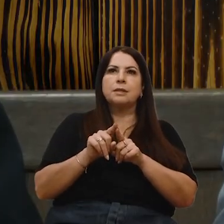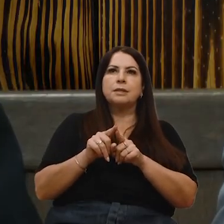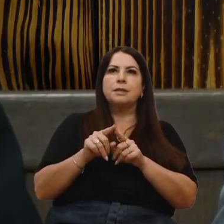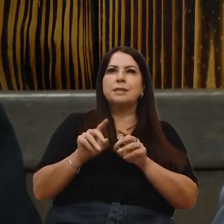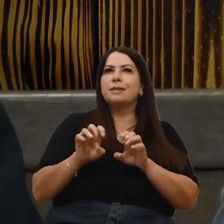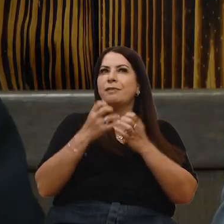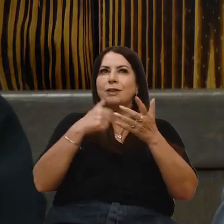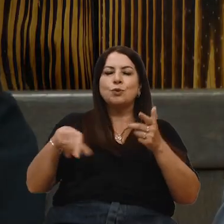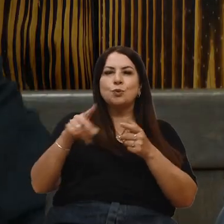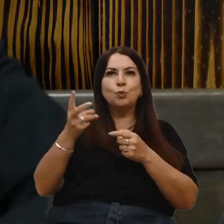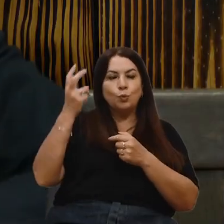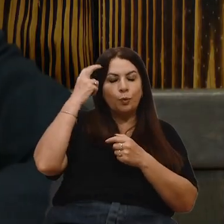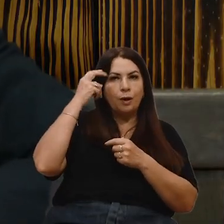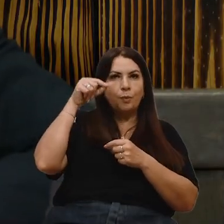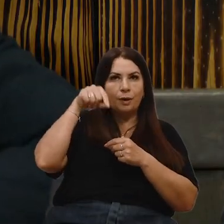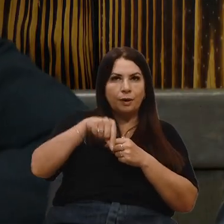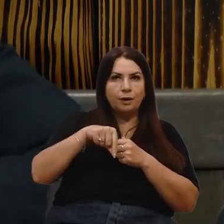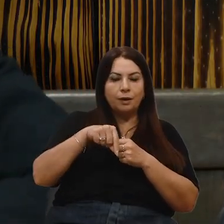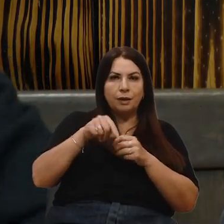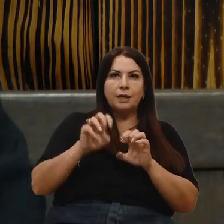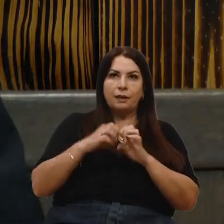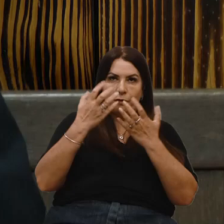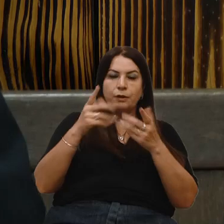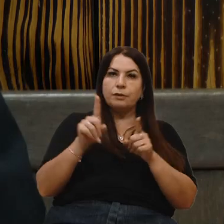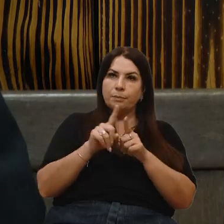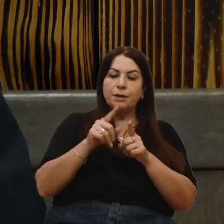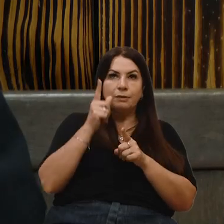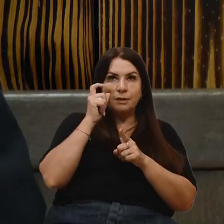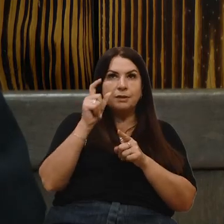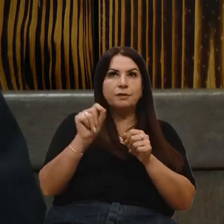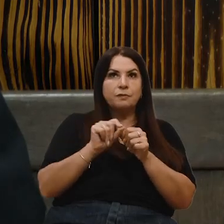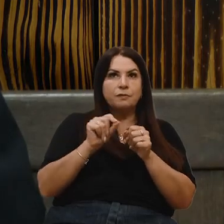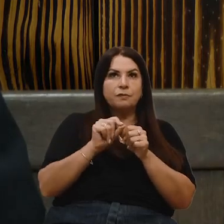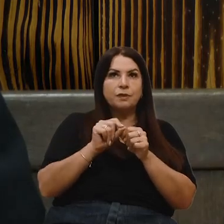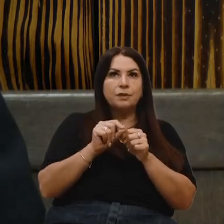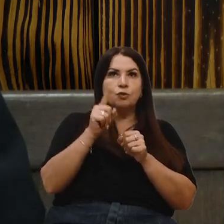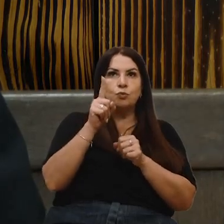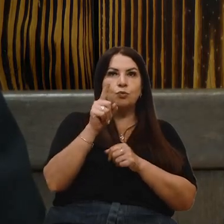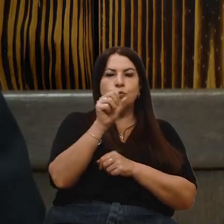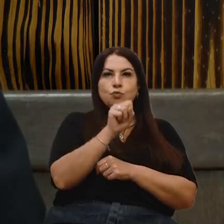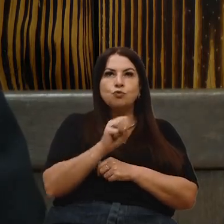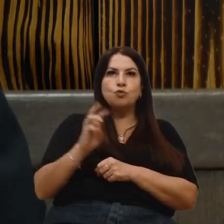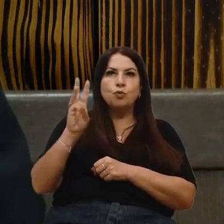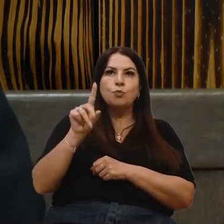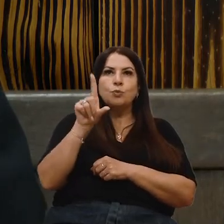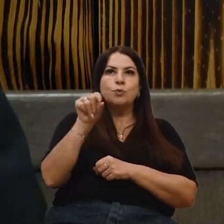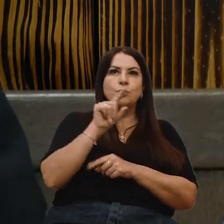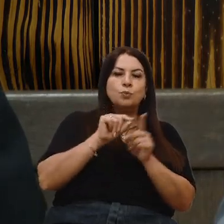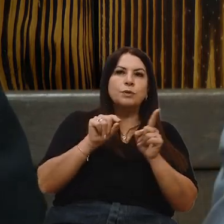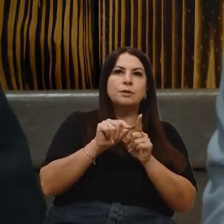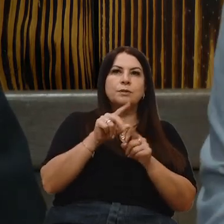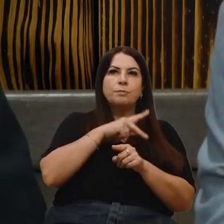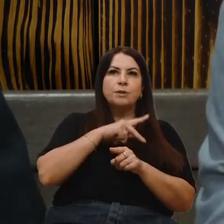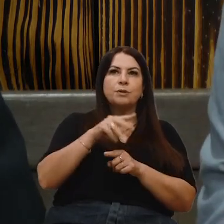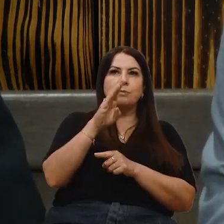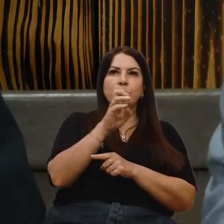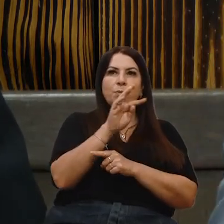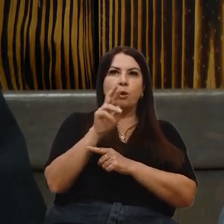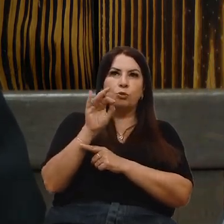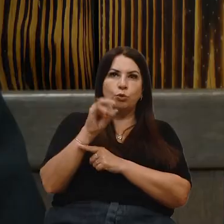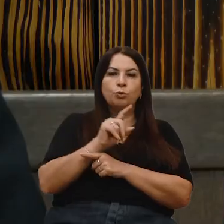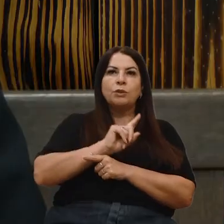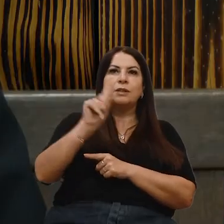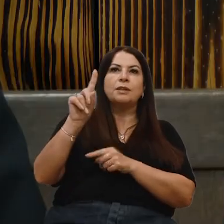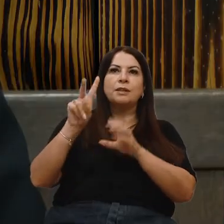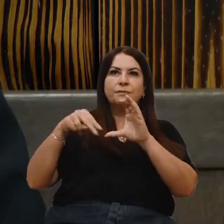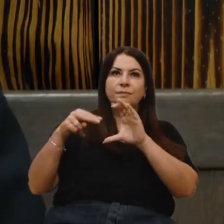coberturas culturais aqui dentro do evento, seria interessante também fazer a cobertura de um show, de uma noite, escolher um show com o presidente Bertotto e a